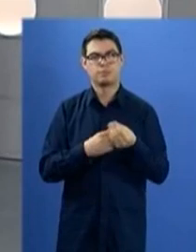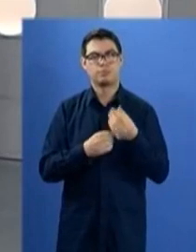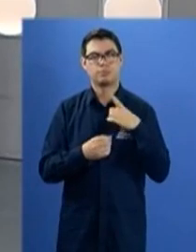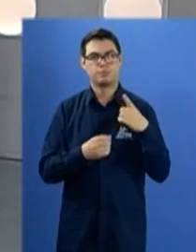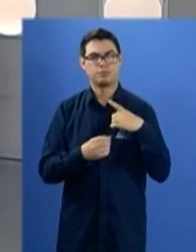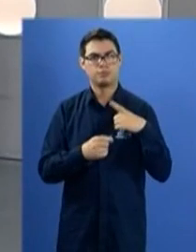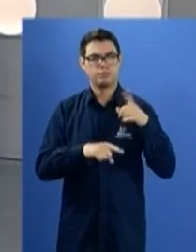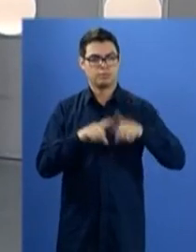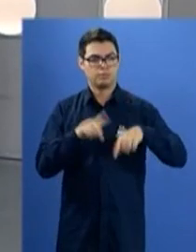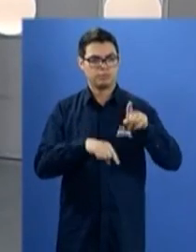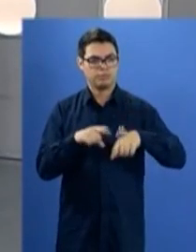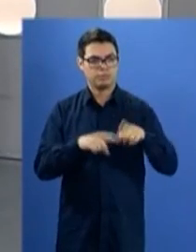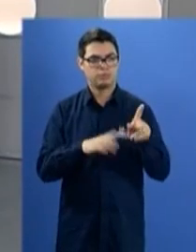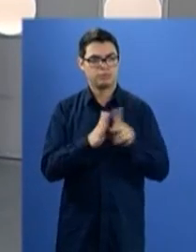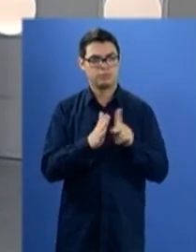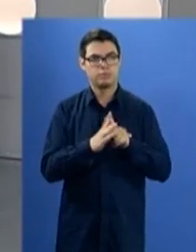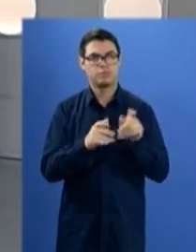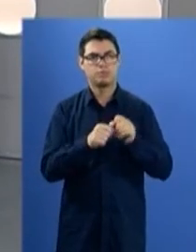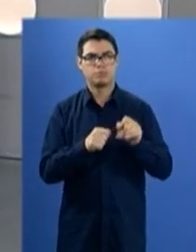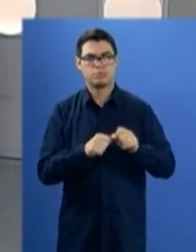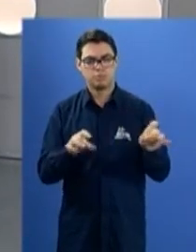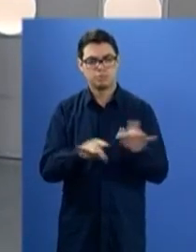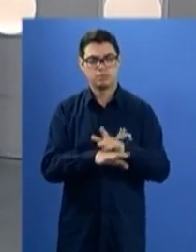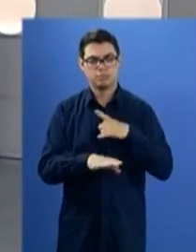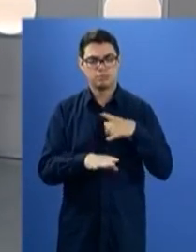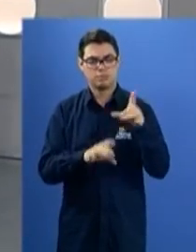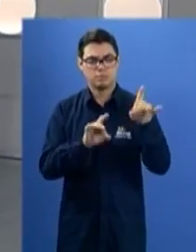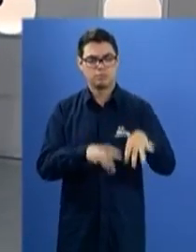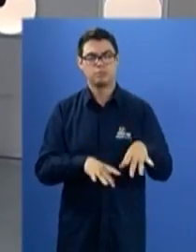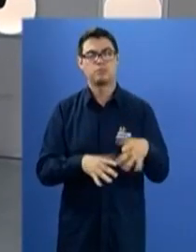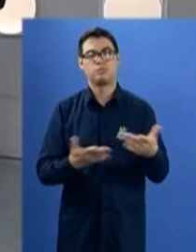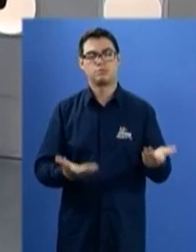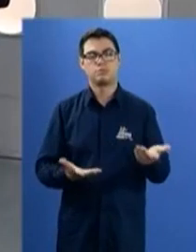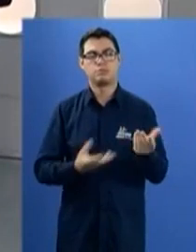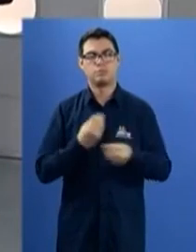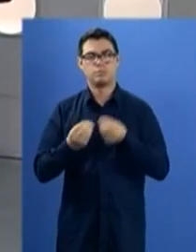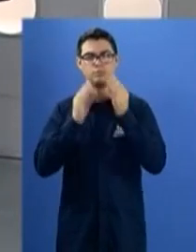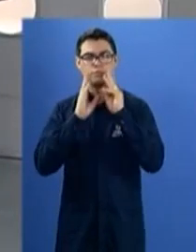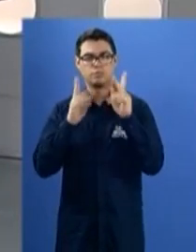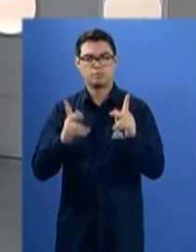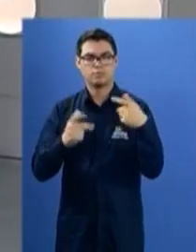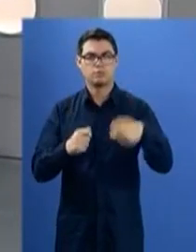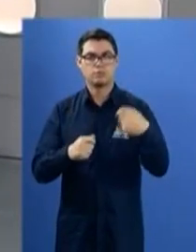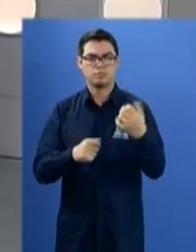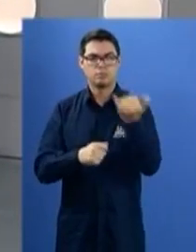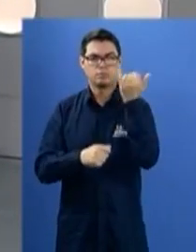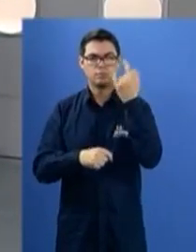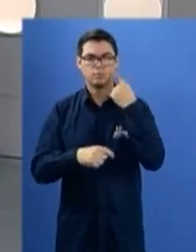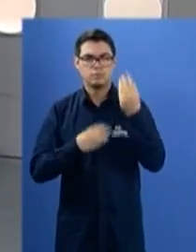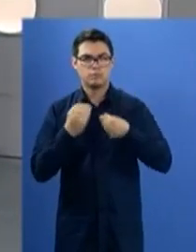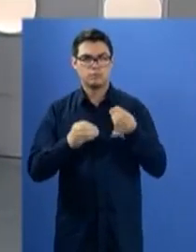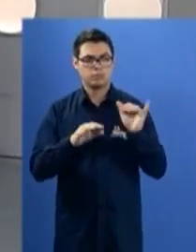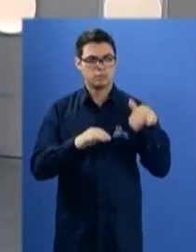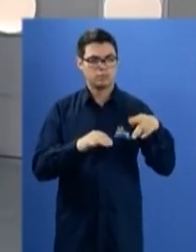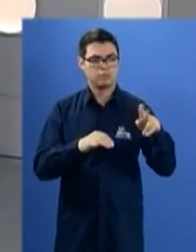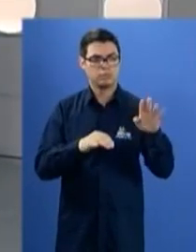de matéria-prima, vai ter sobra de produto acabado. Então, o marketing é essencial o tipo de input que